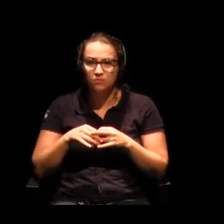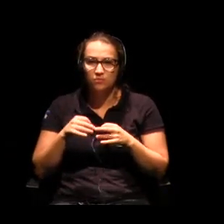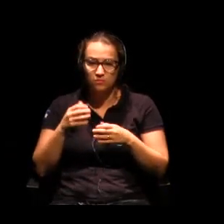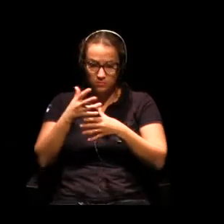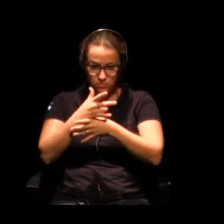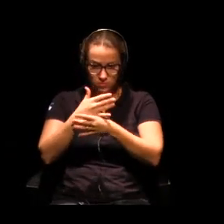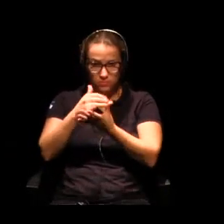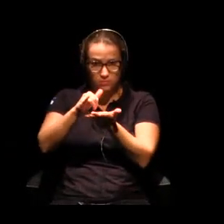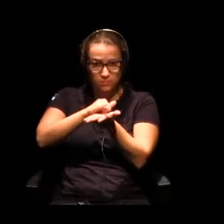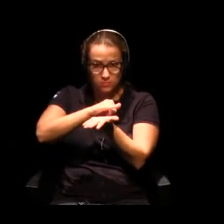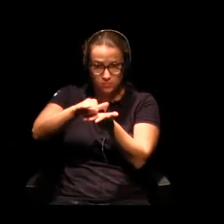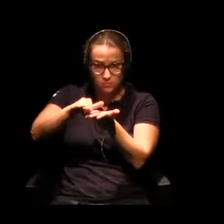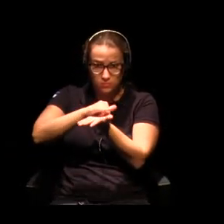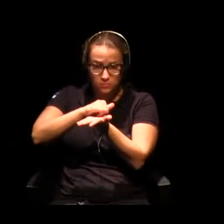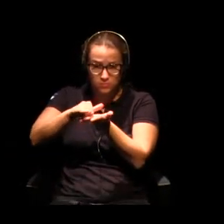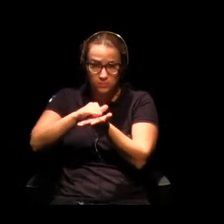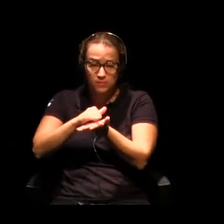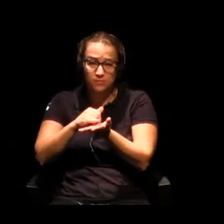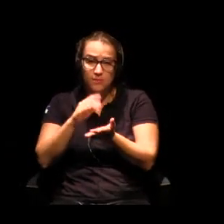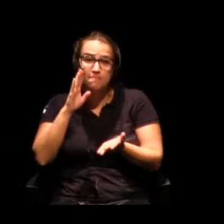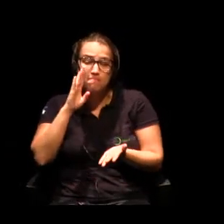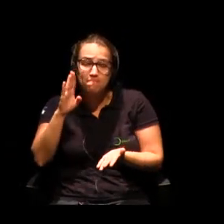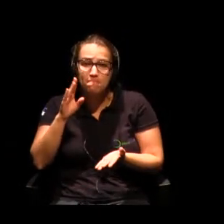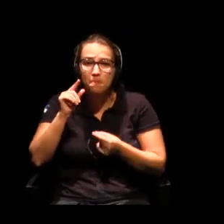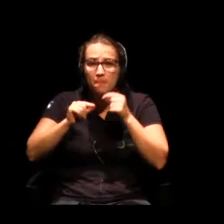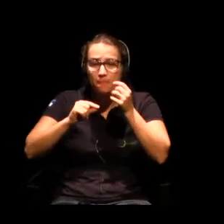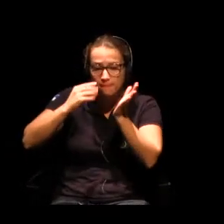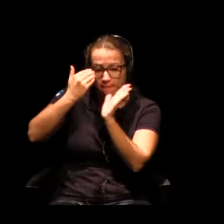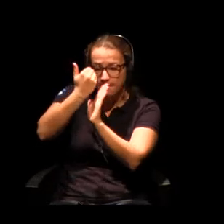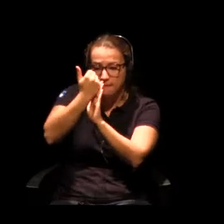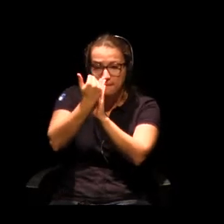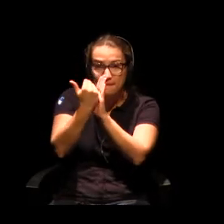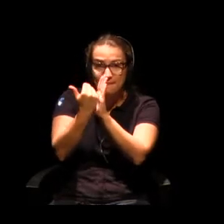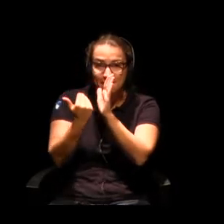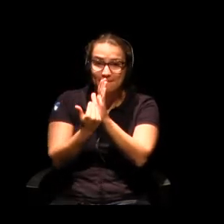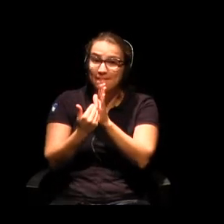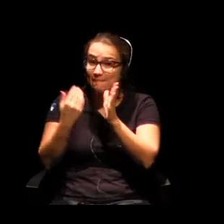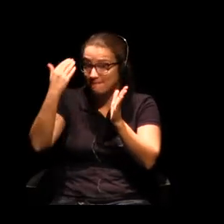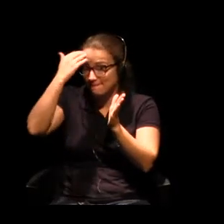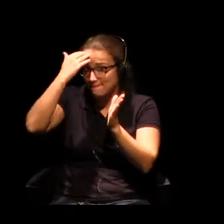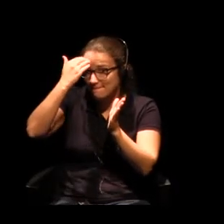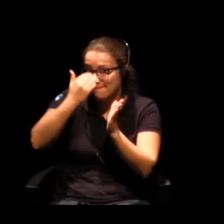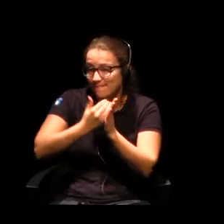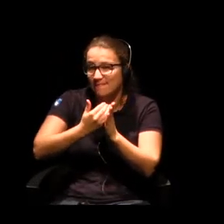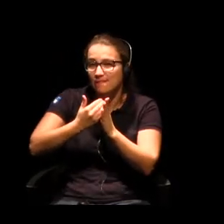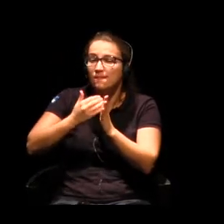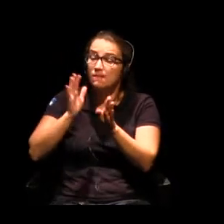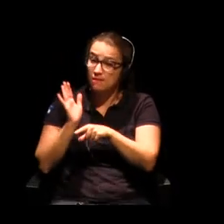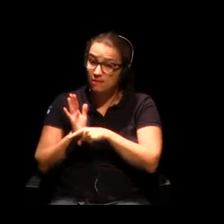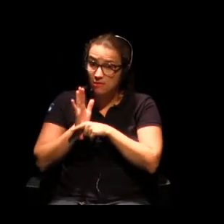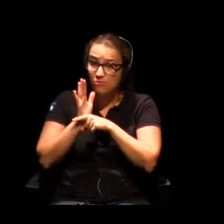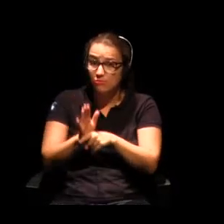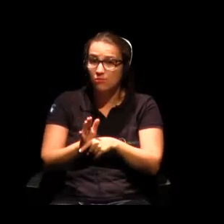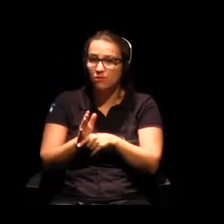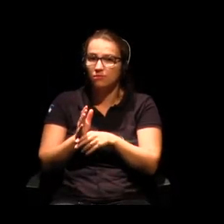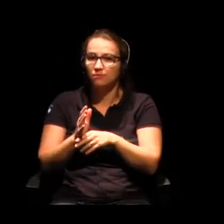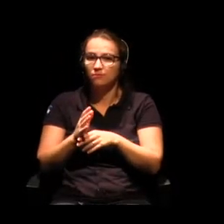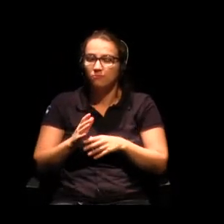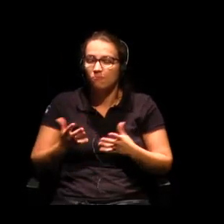de cidade de Nova York, que eram princípios para serem usados em Nova York.